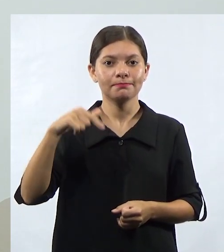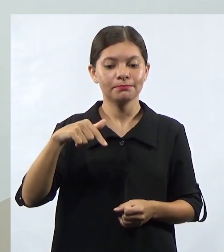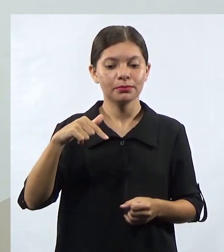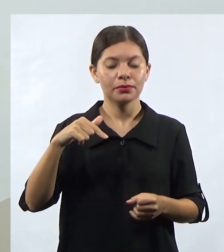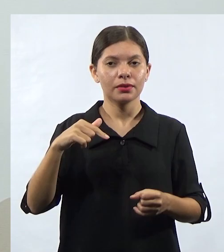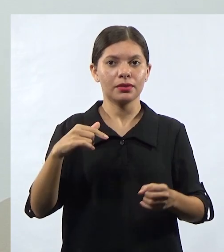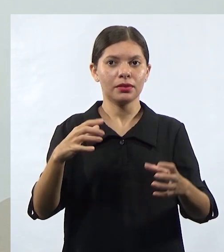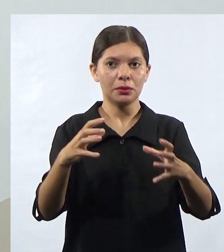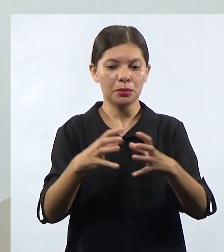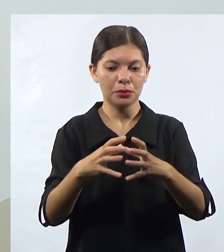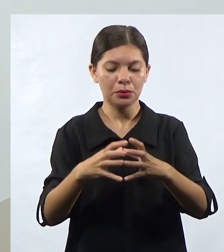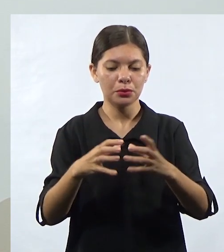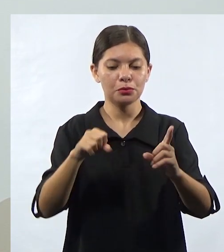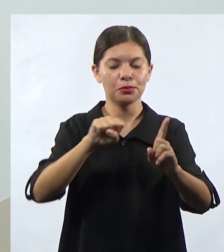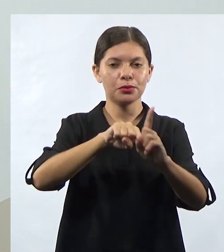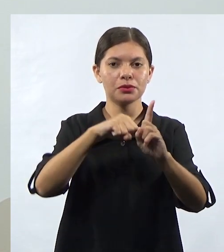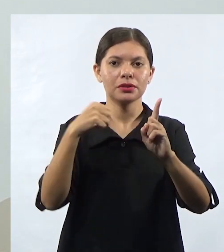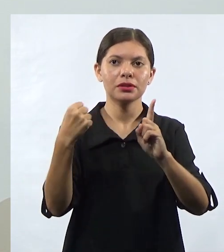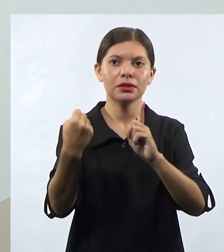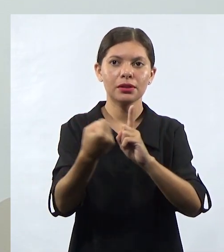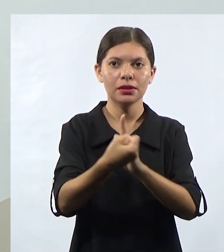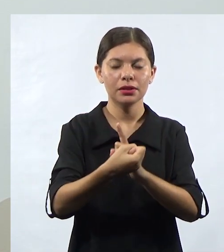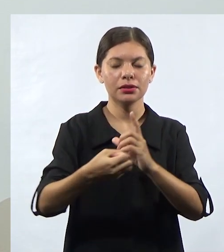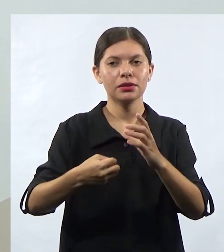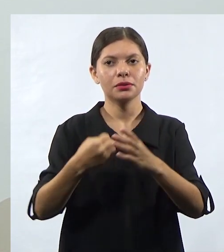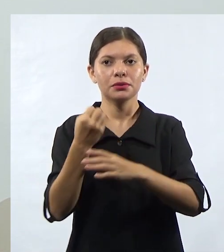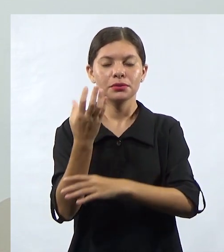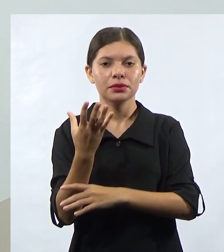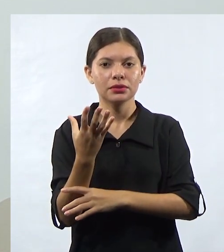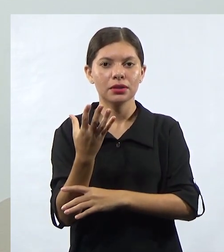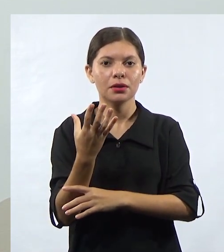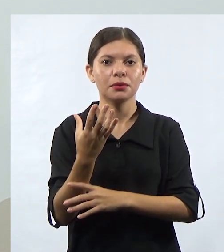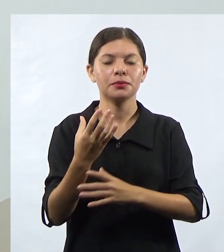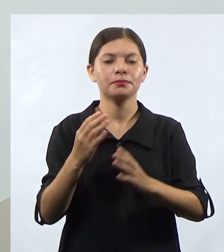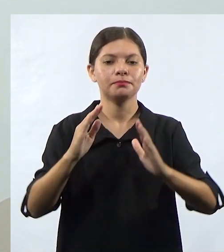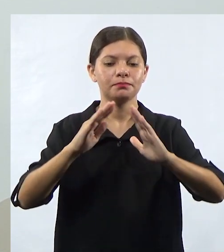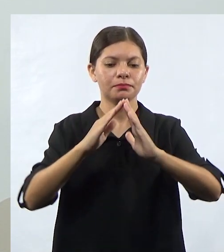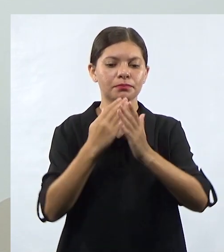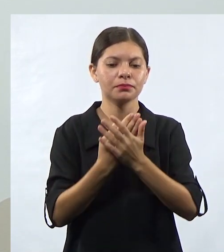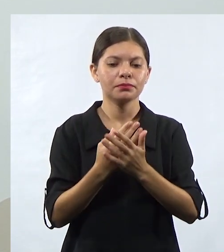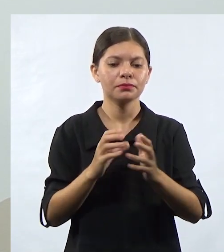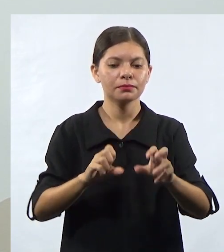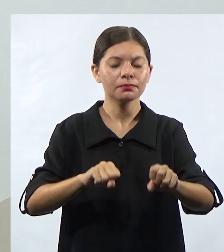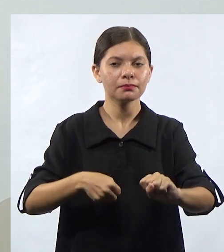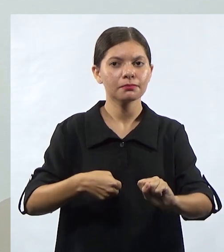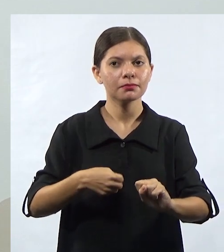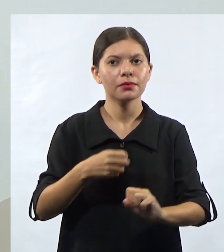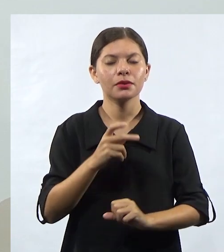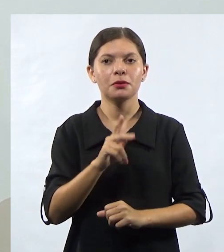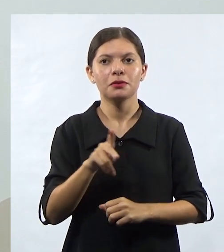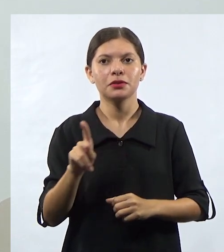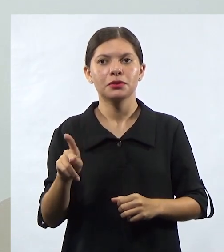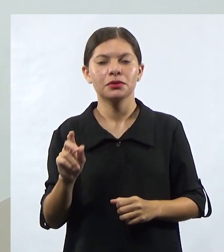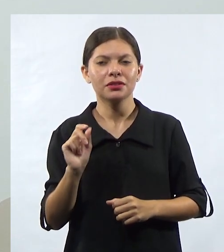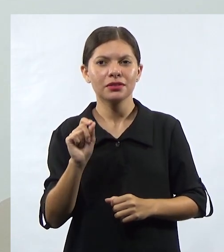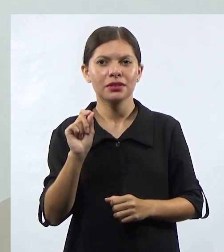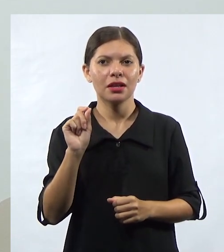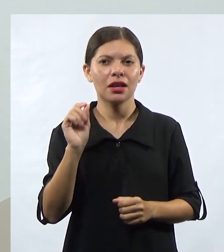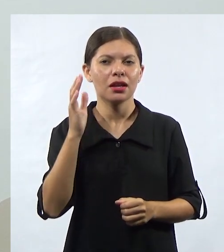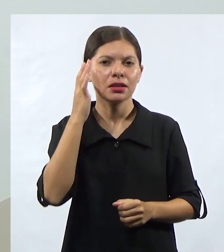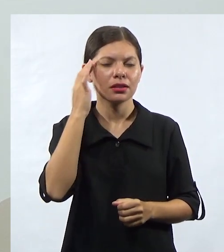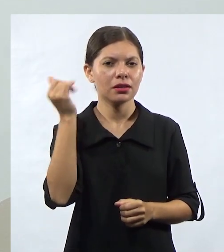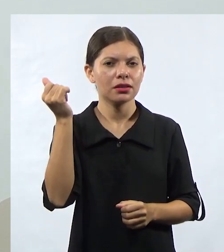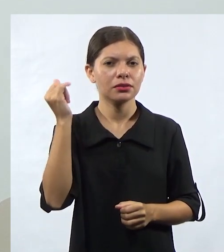coletivo da construção ou da existência da escola para a formação de professores? O que eles entendem que